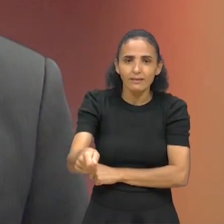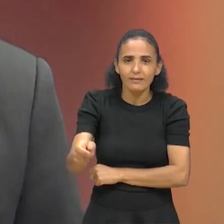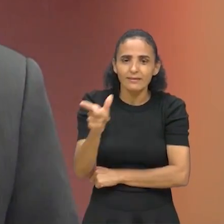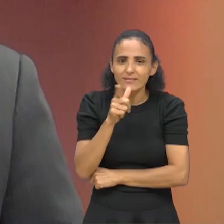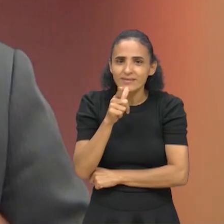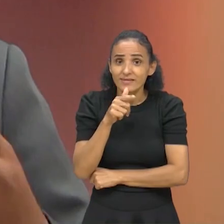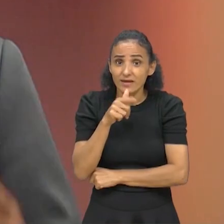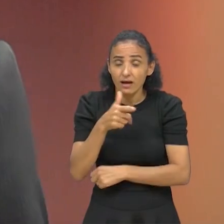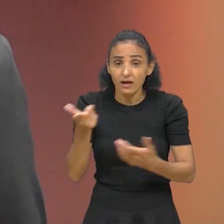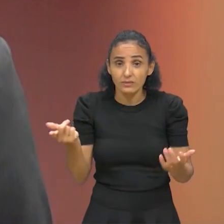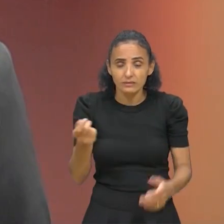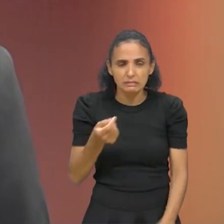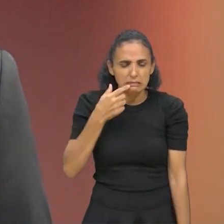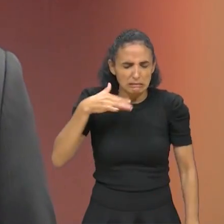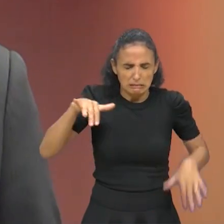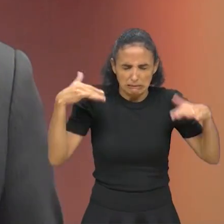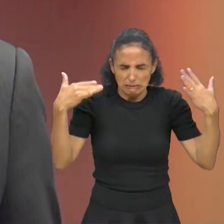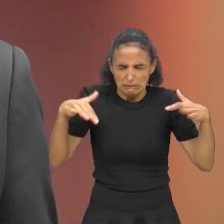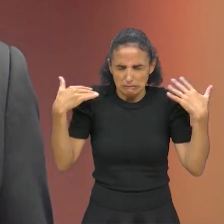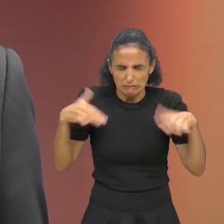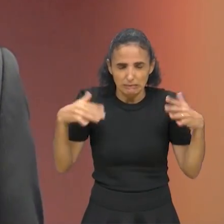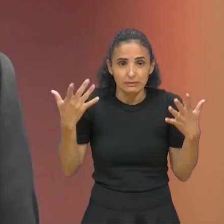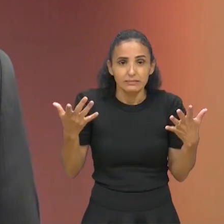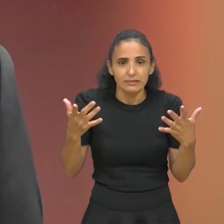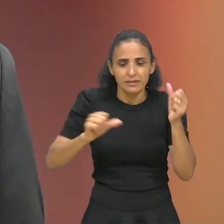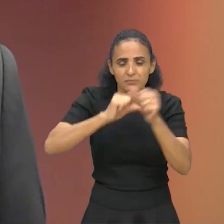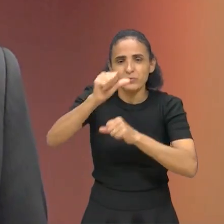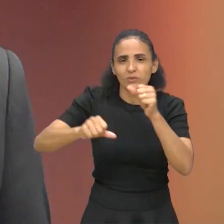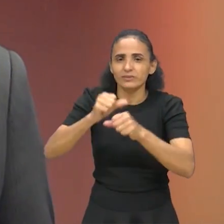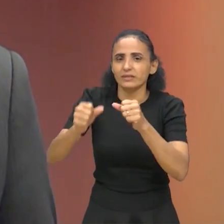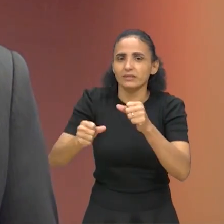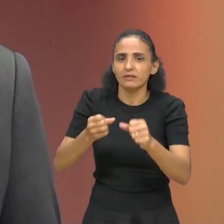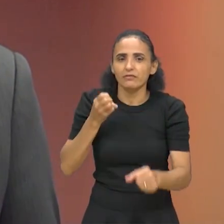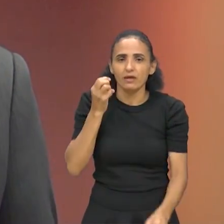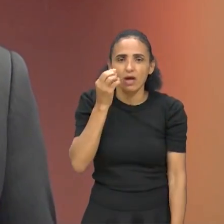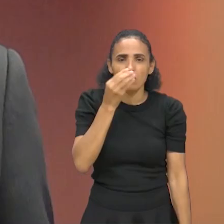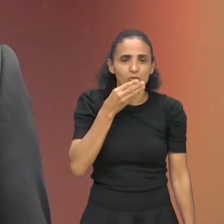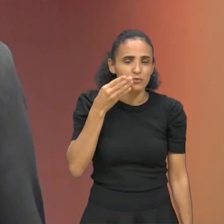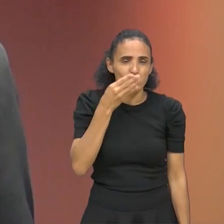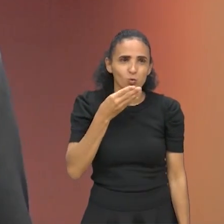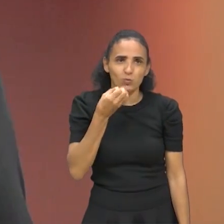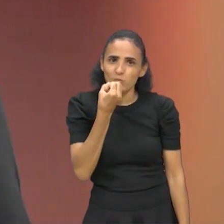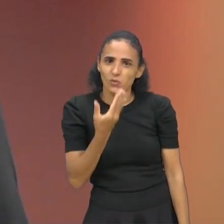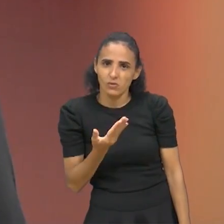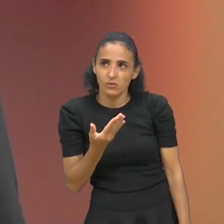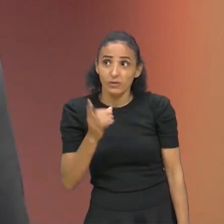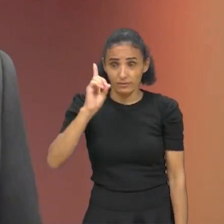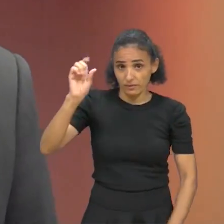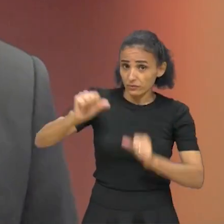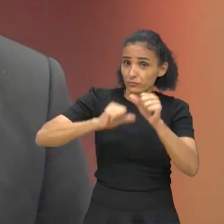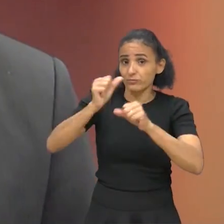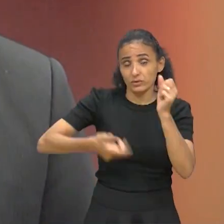as águas que eram amargas passam a ser doces. Deus é aquele que muda a história,